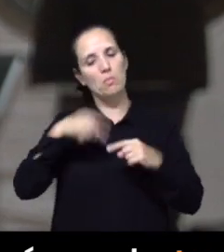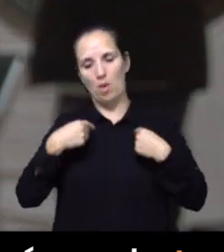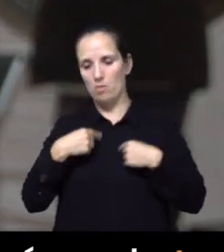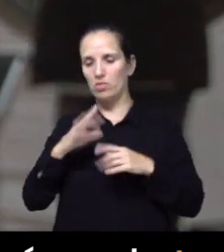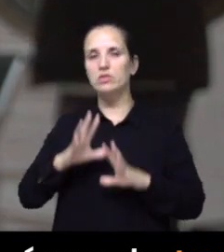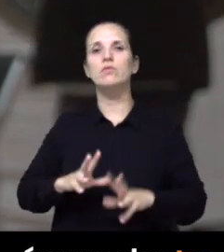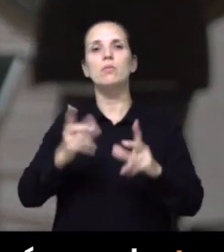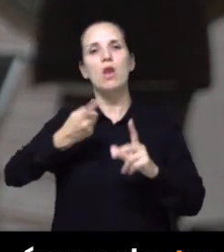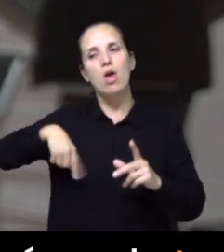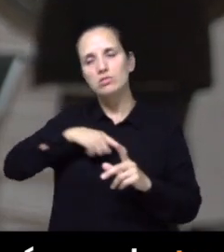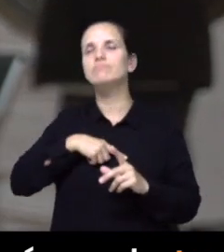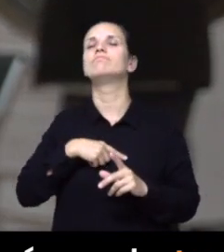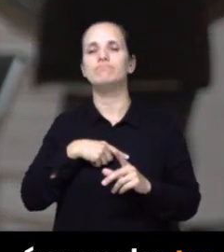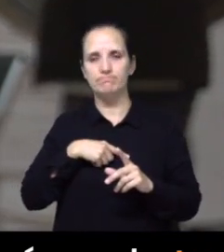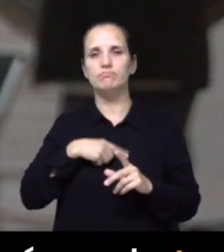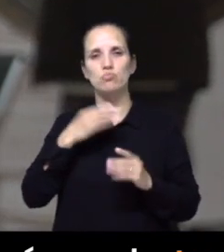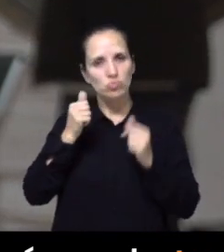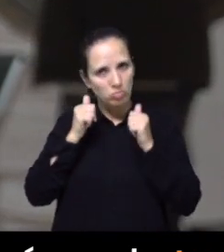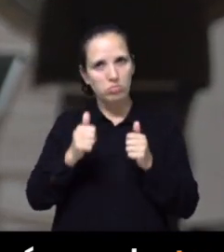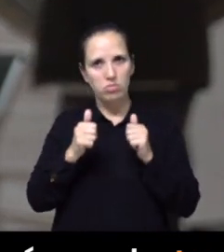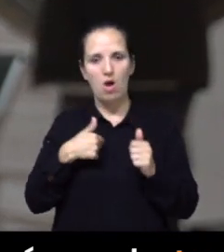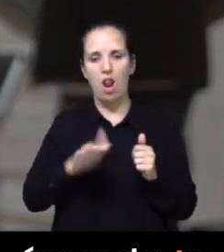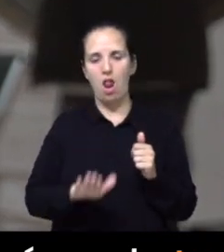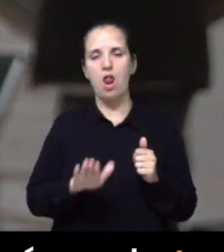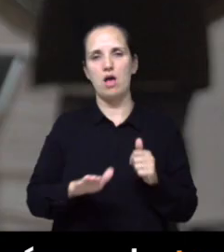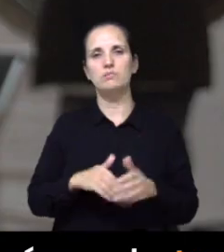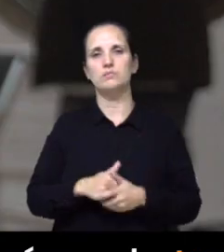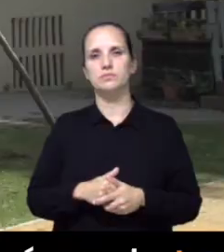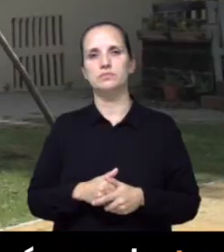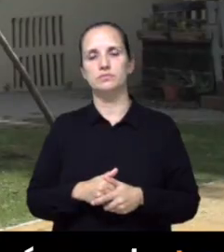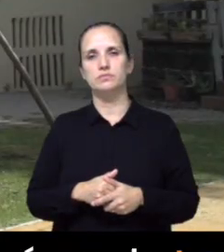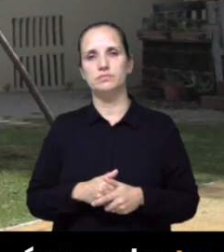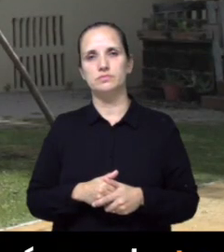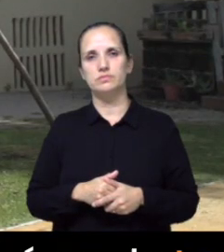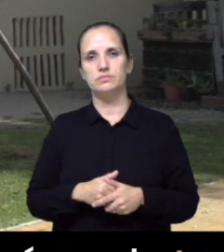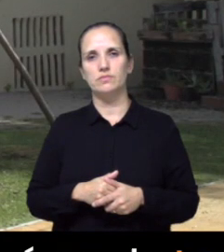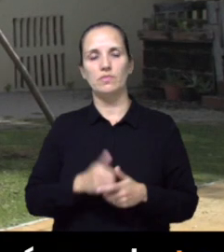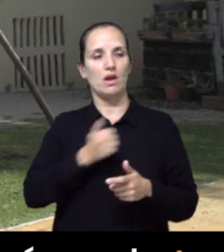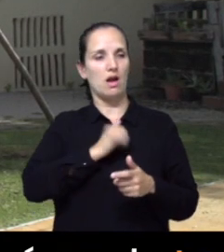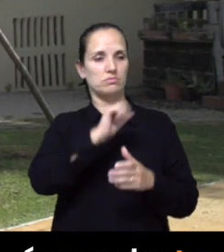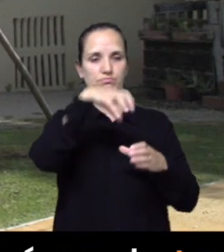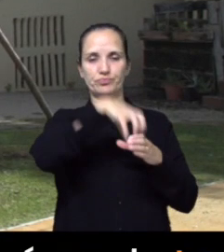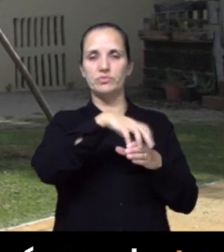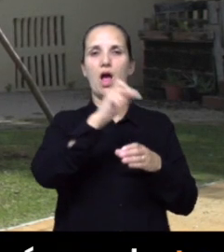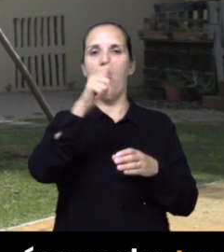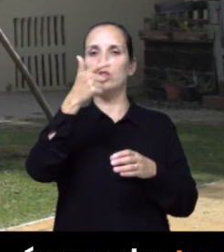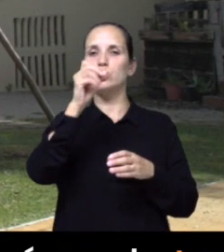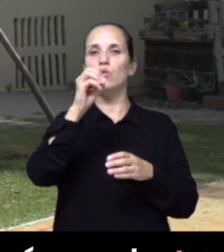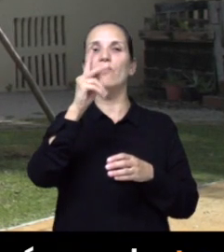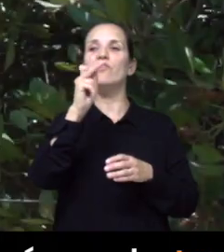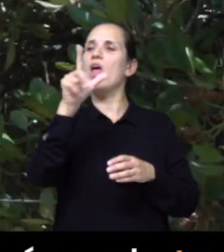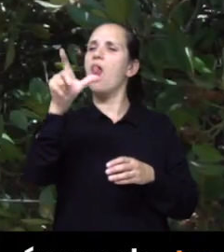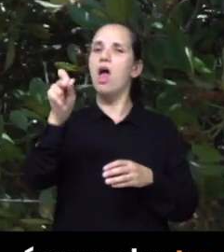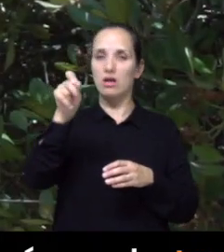o seu próprio desenvolvimento. E para nós tem sido muito bom estar aqui. A casa que está no alto da